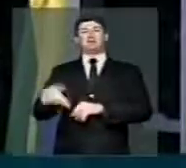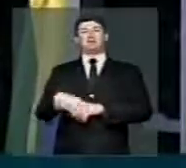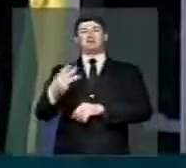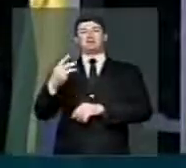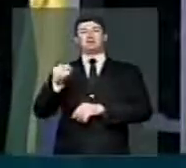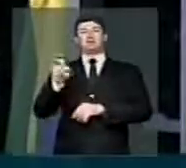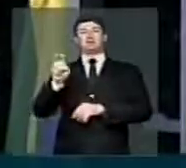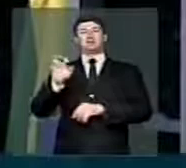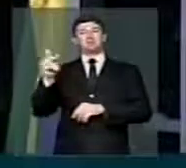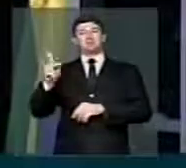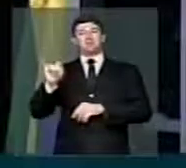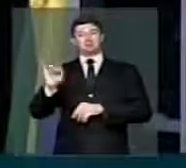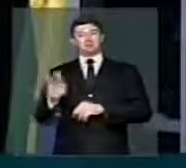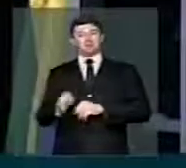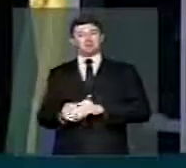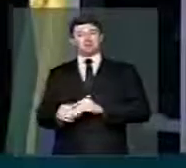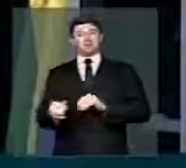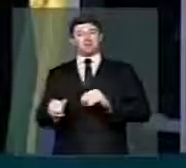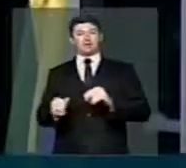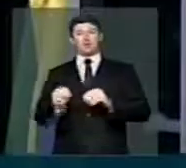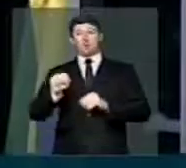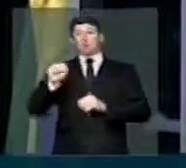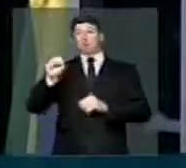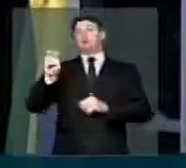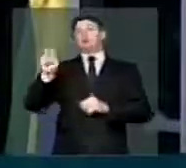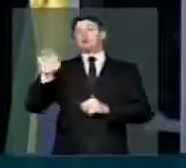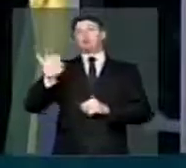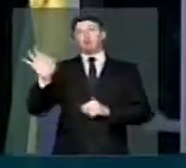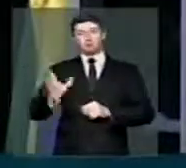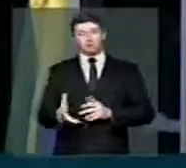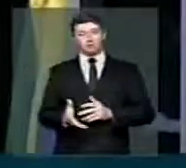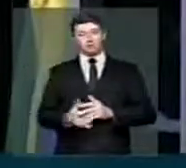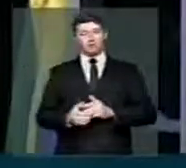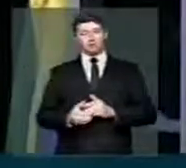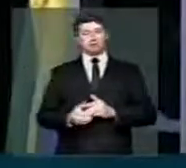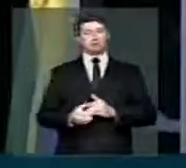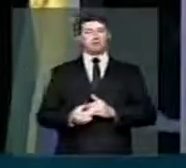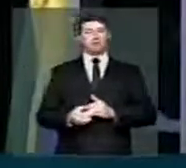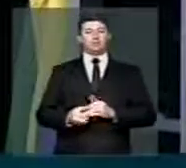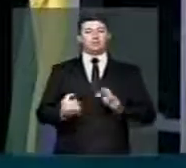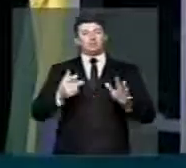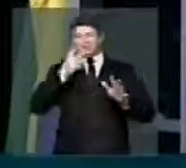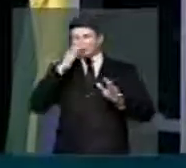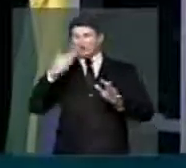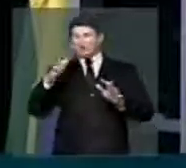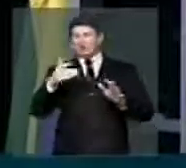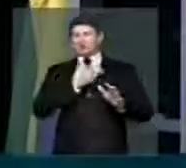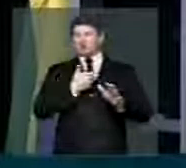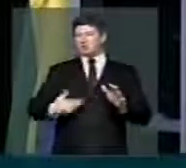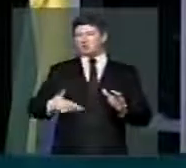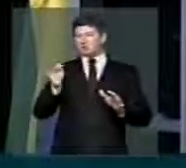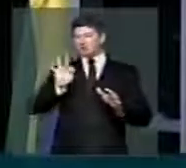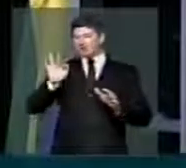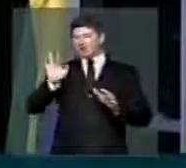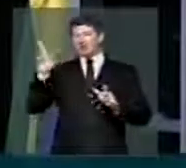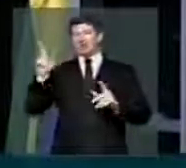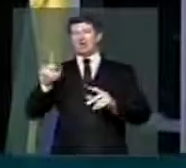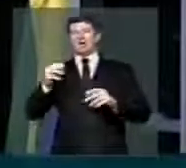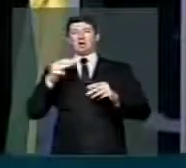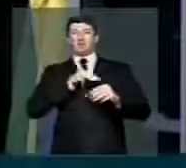3,5% do PIB para 85% dos brasileiros. Talvez o executivo,